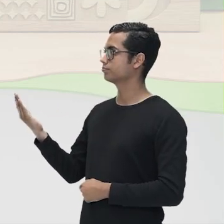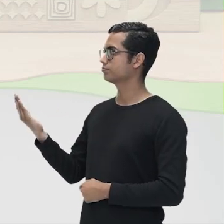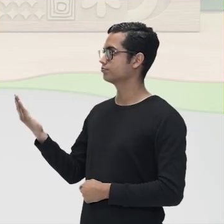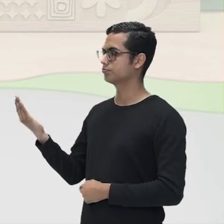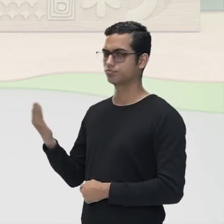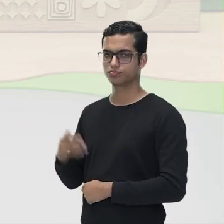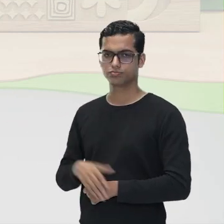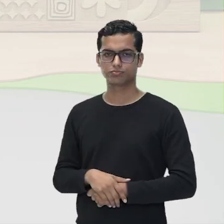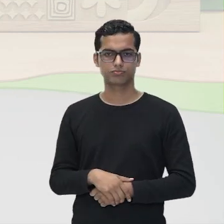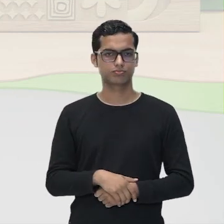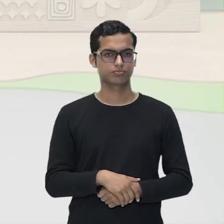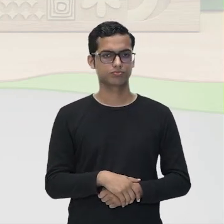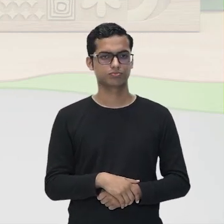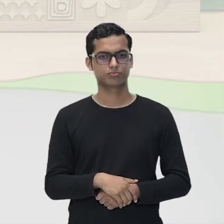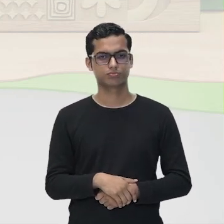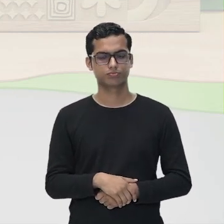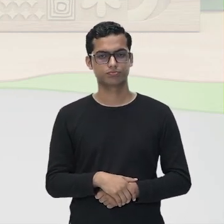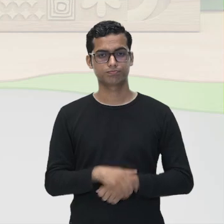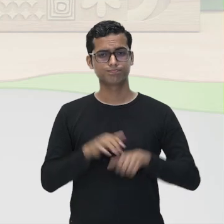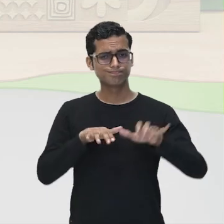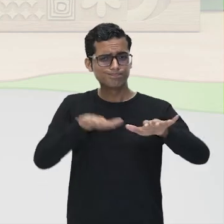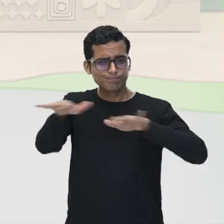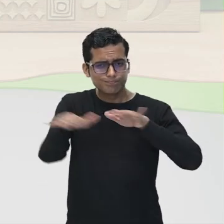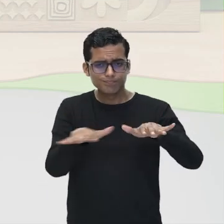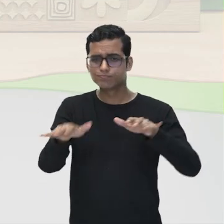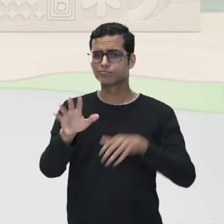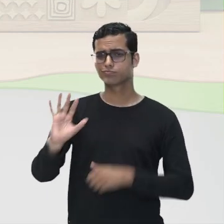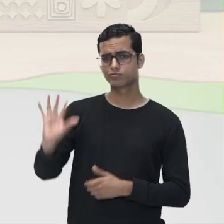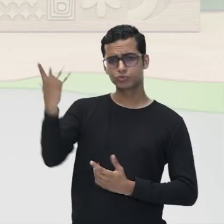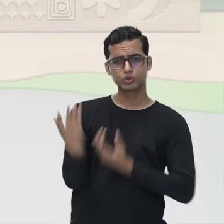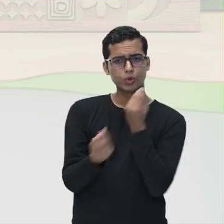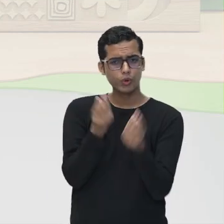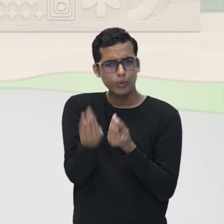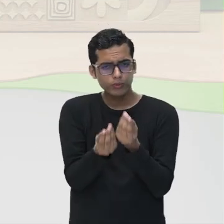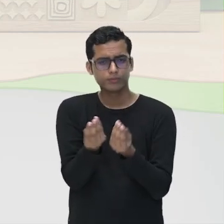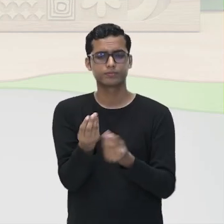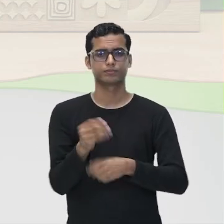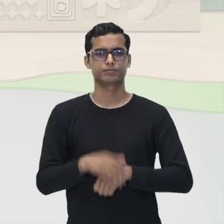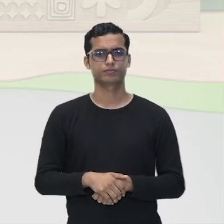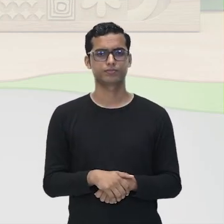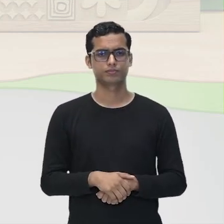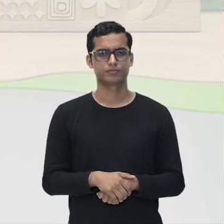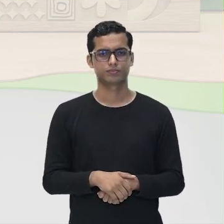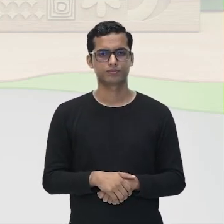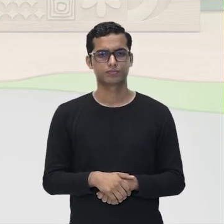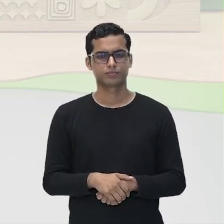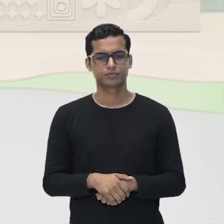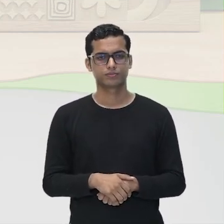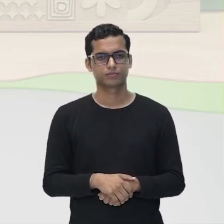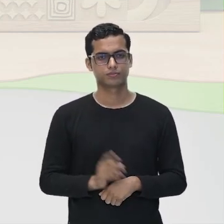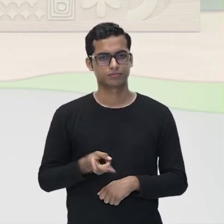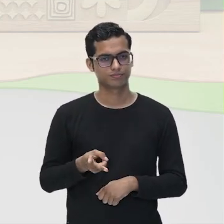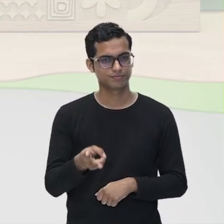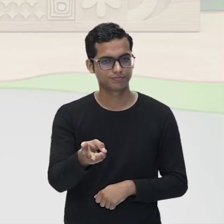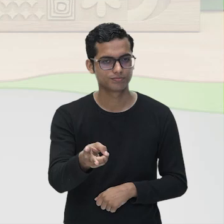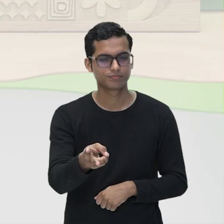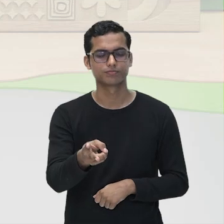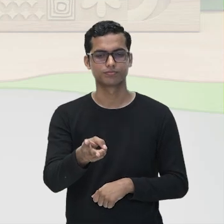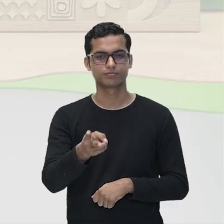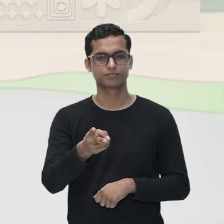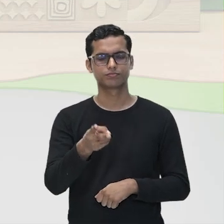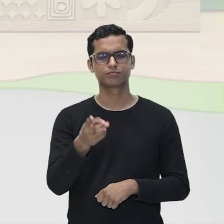esses movimentos ocorrendo de forma concomitante, tá? E como